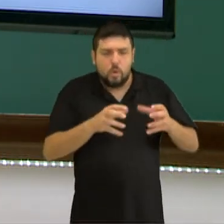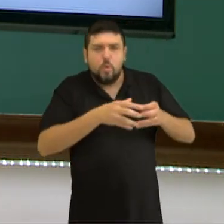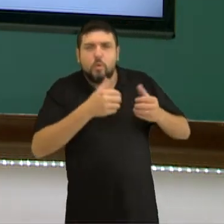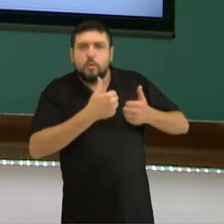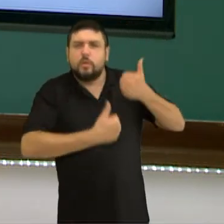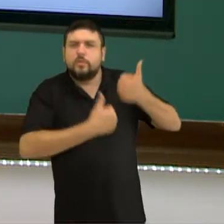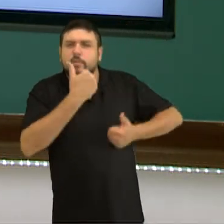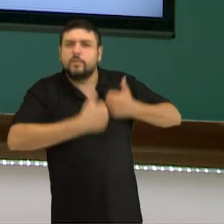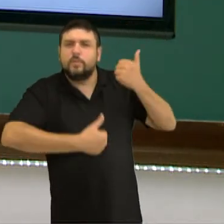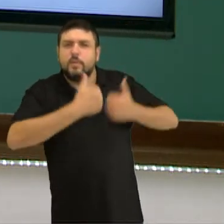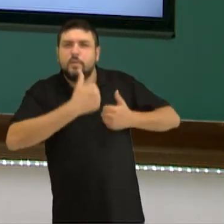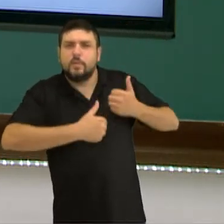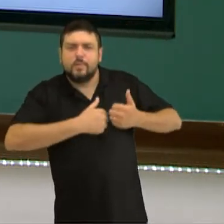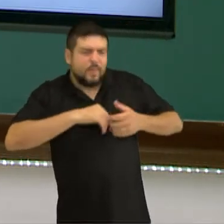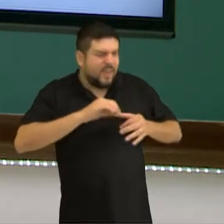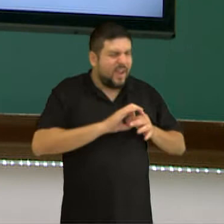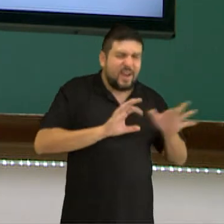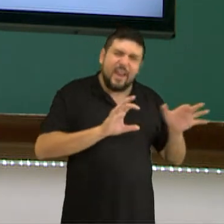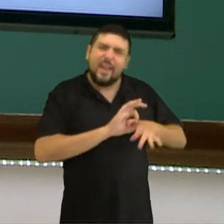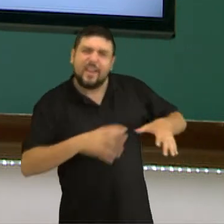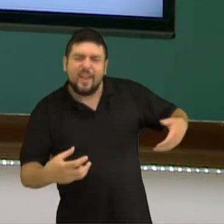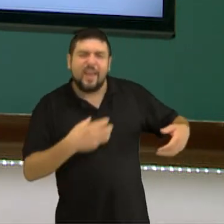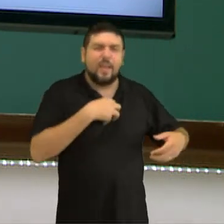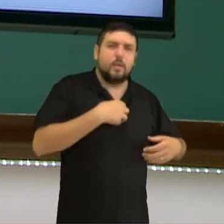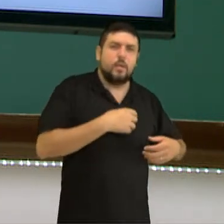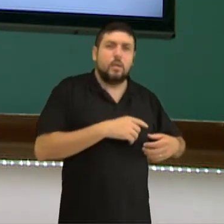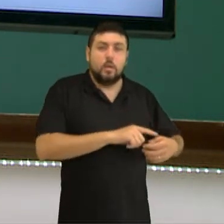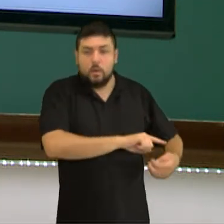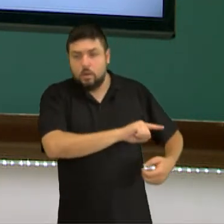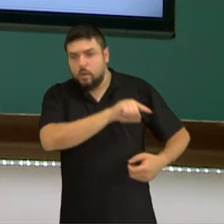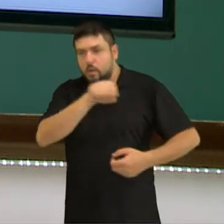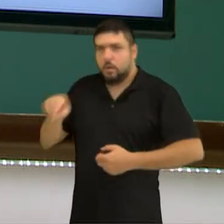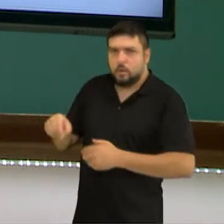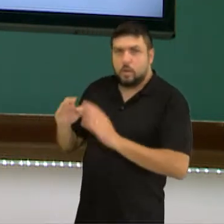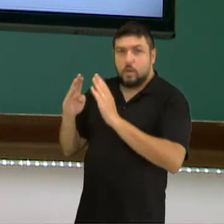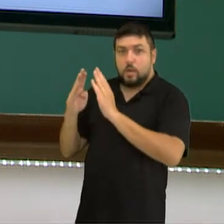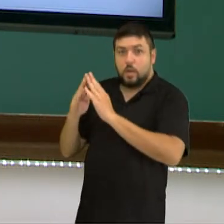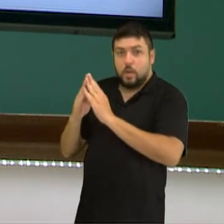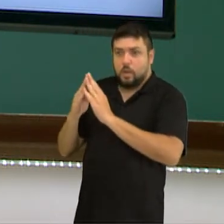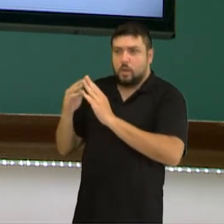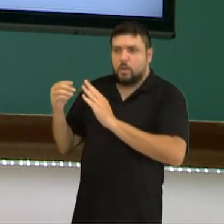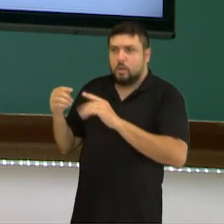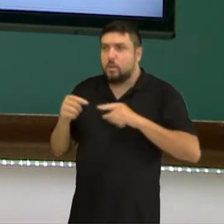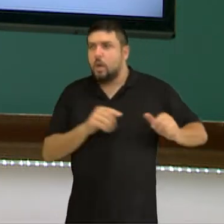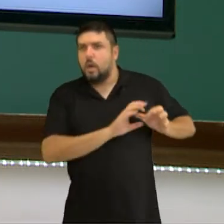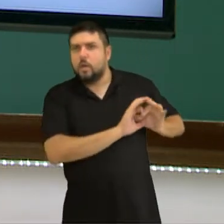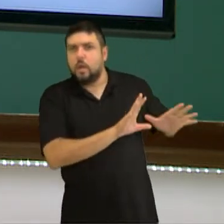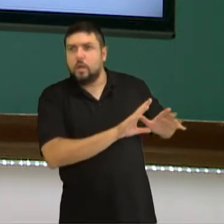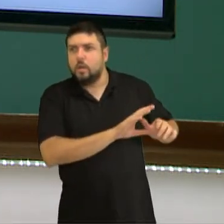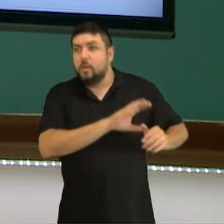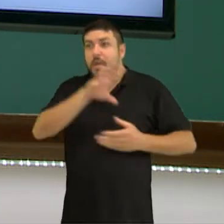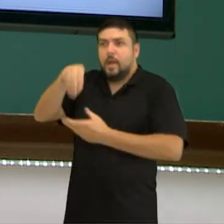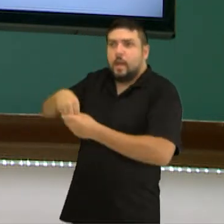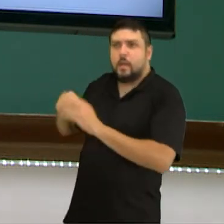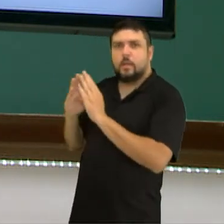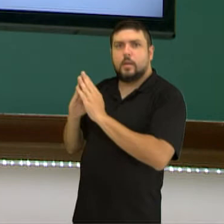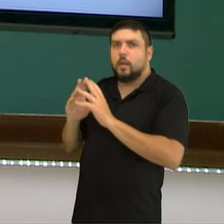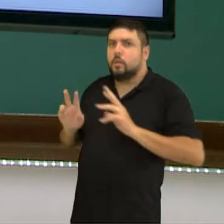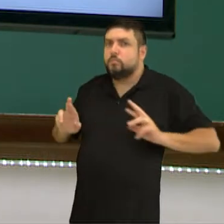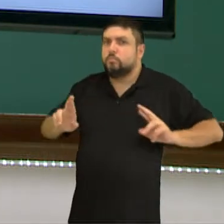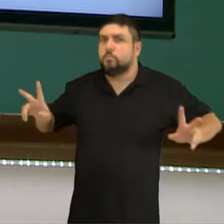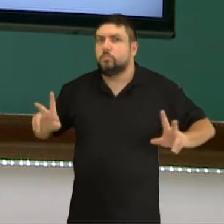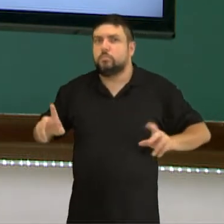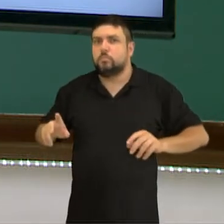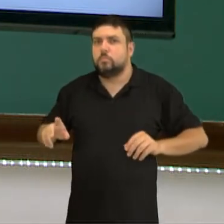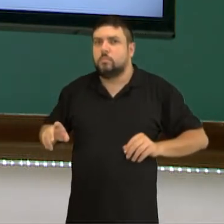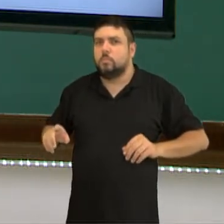foi para sua casa, talvez o que era permitido lá com a galera do futebol, na sua casa já não pode. O que era proibido